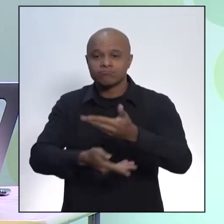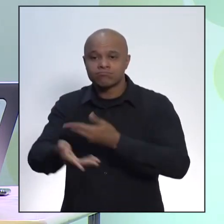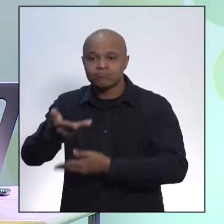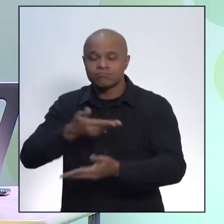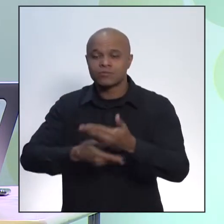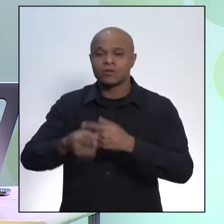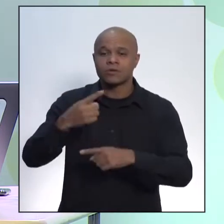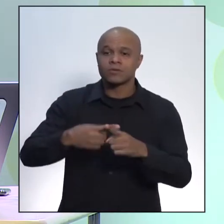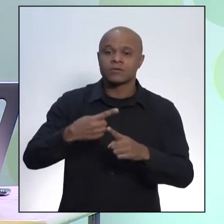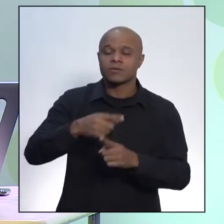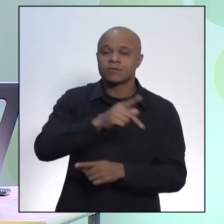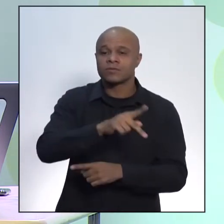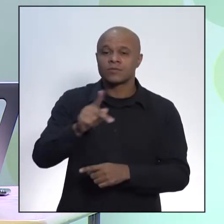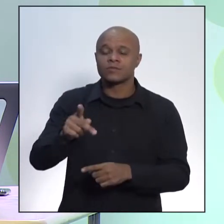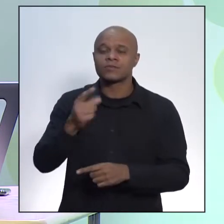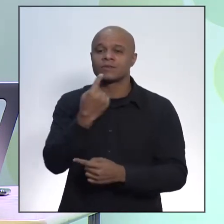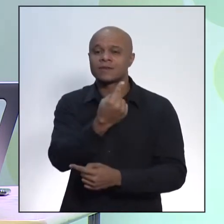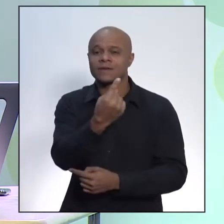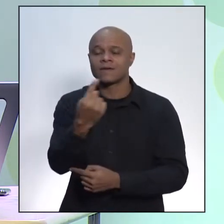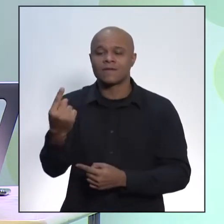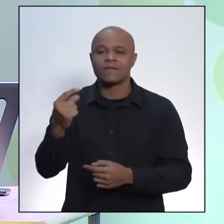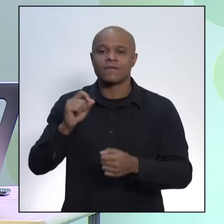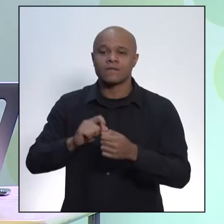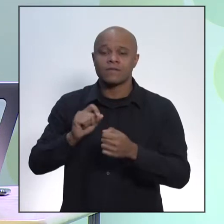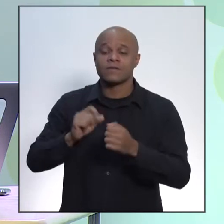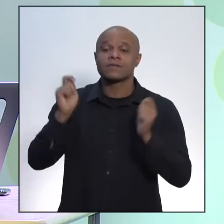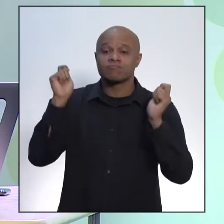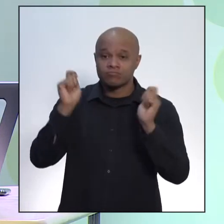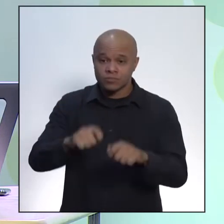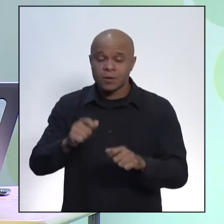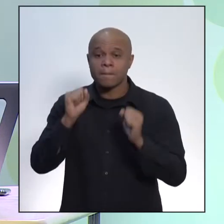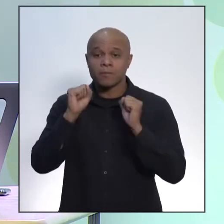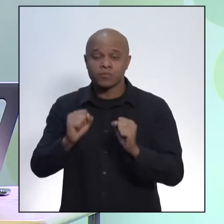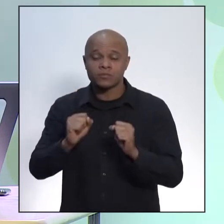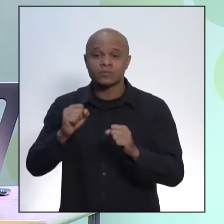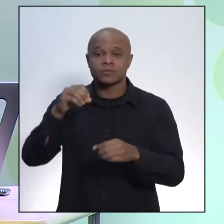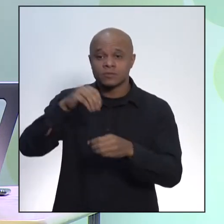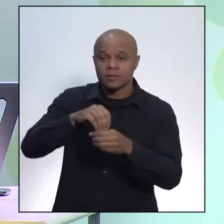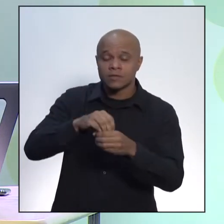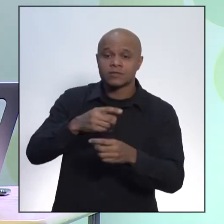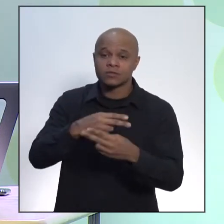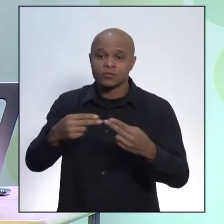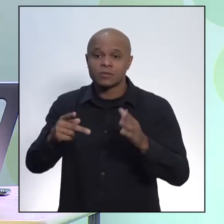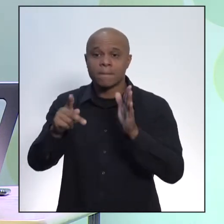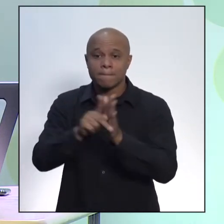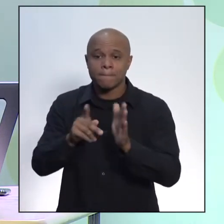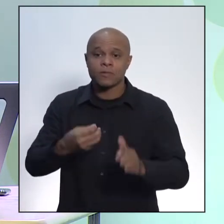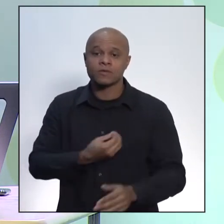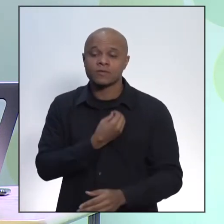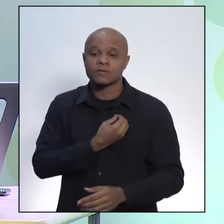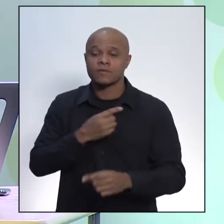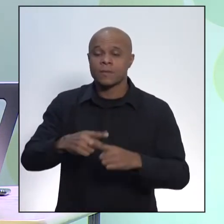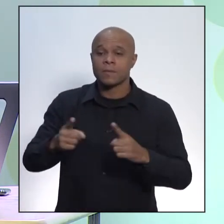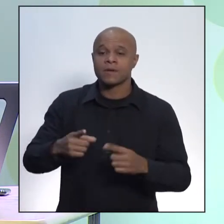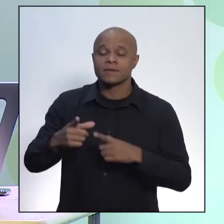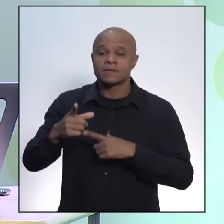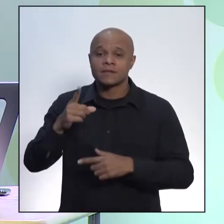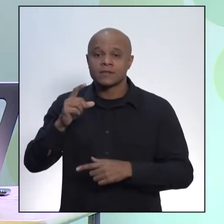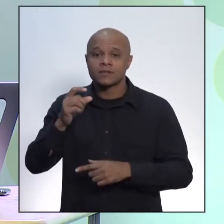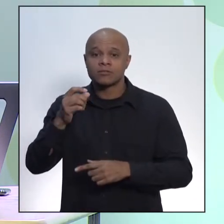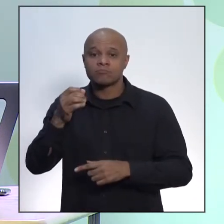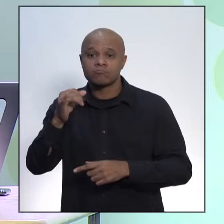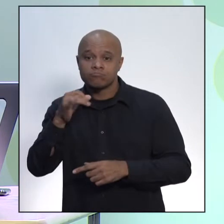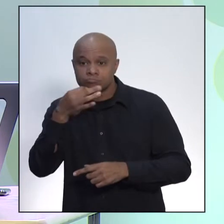cada professor vai fazer um arranjo possível, com a realidade e com o contexto que ele vive. Mas quais dicas que você acredita que